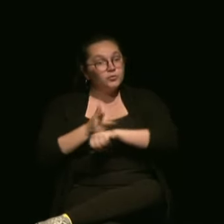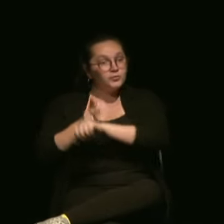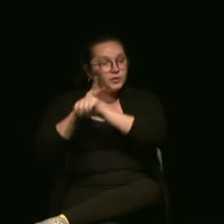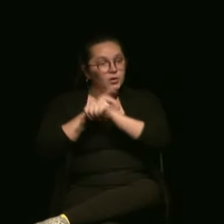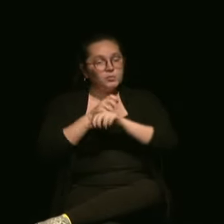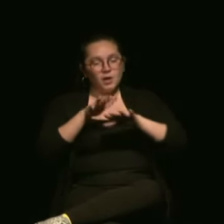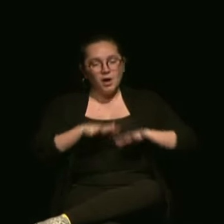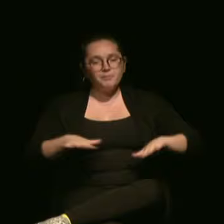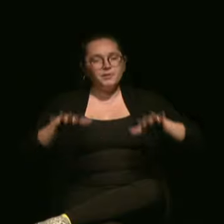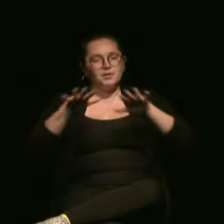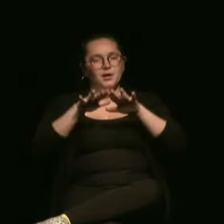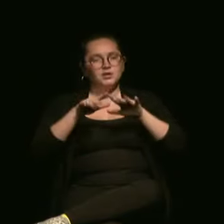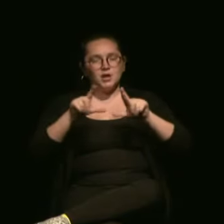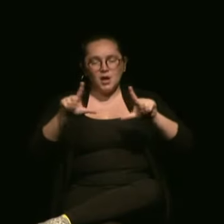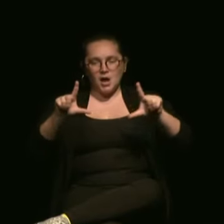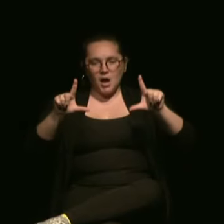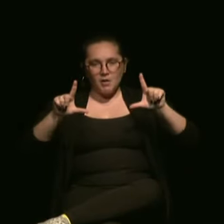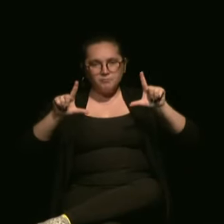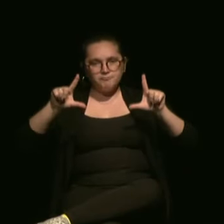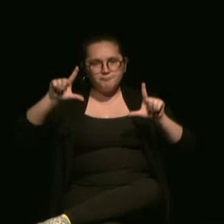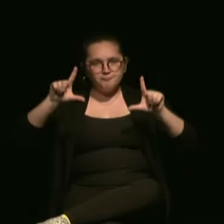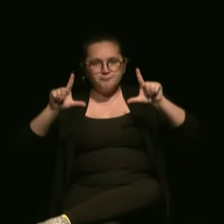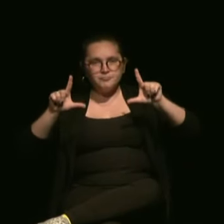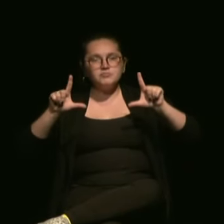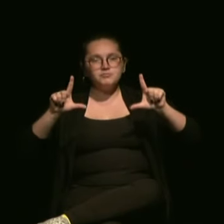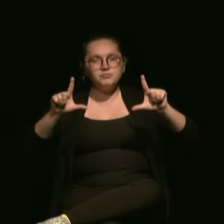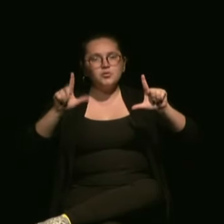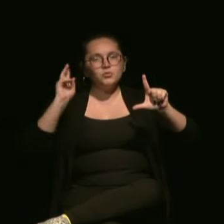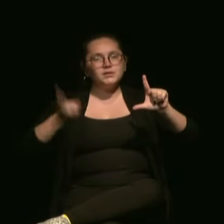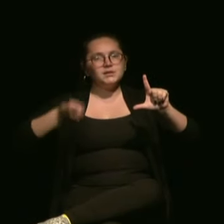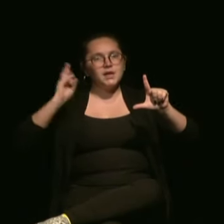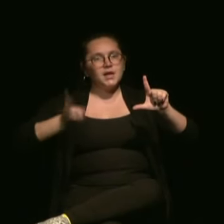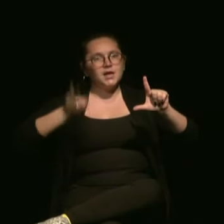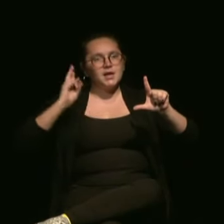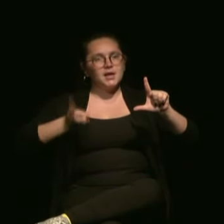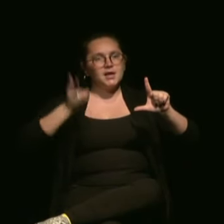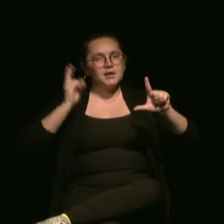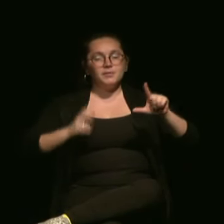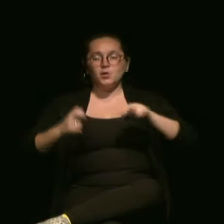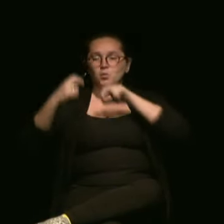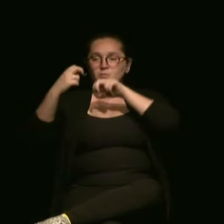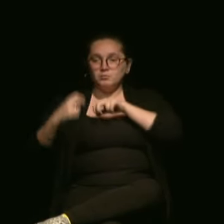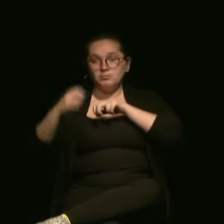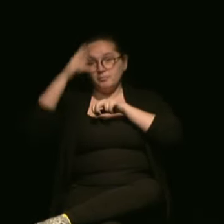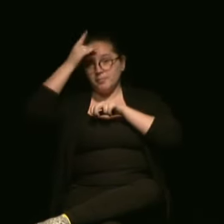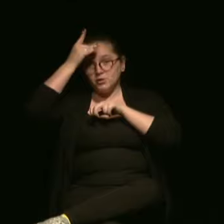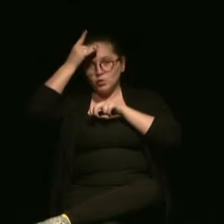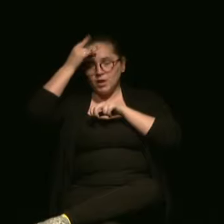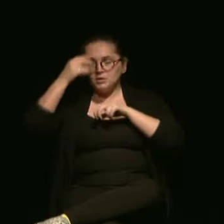posição, e o personagem na mesma posição, falando com ele, Coutinho.